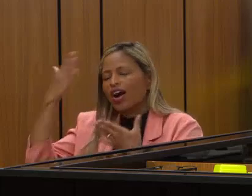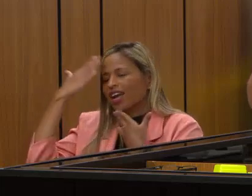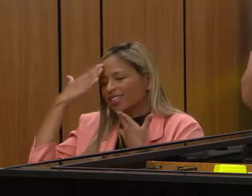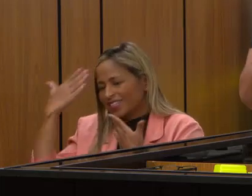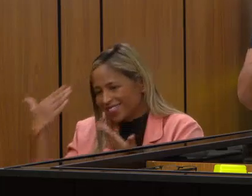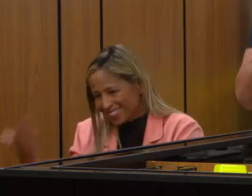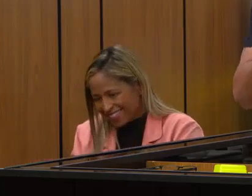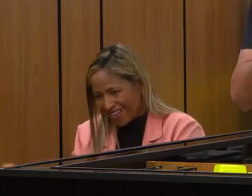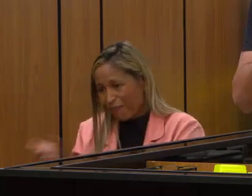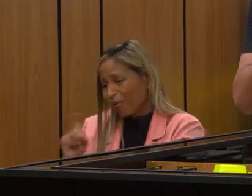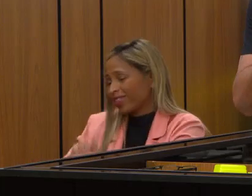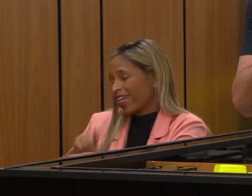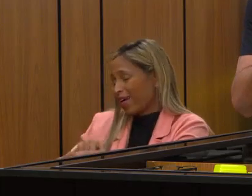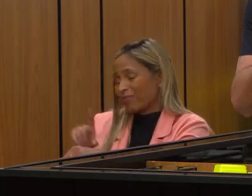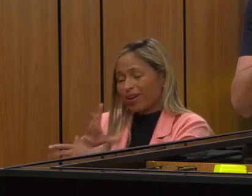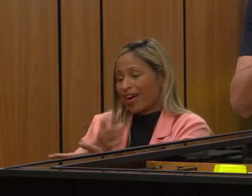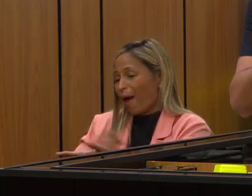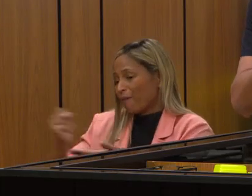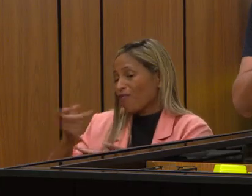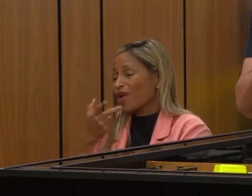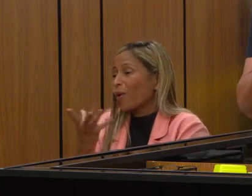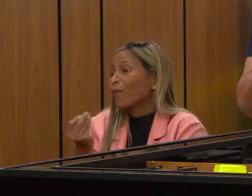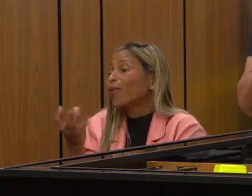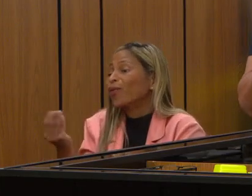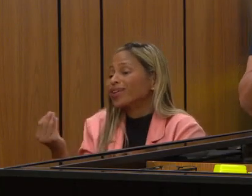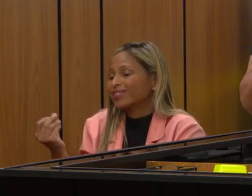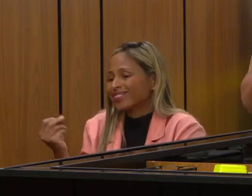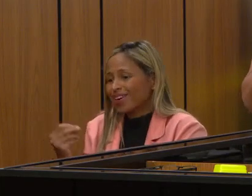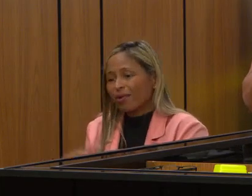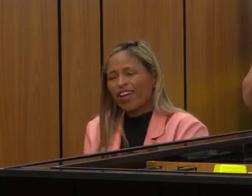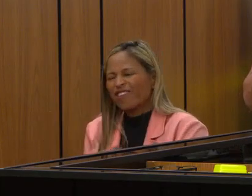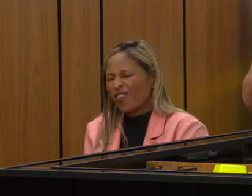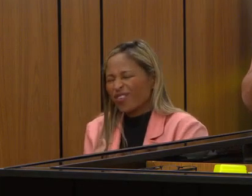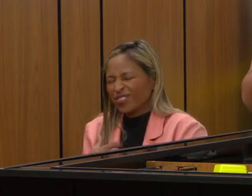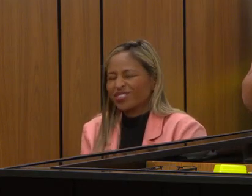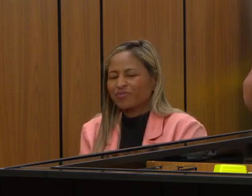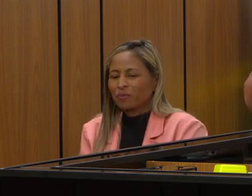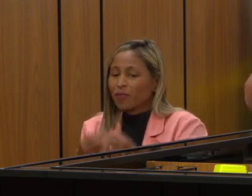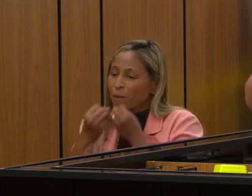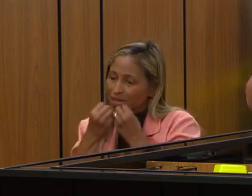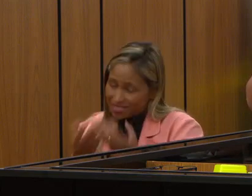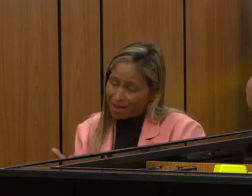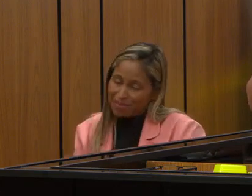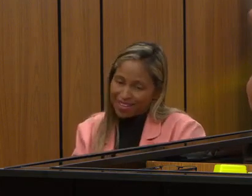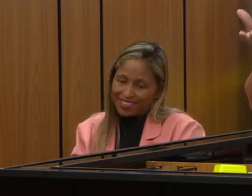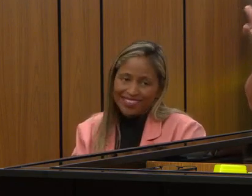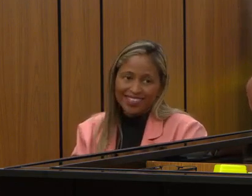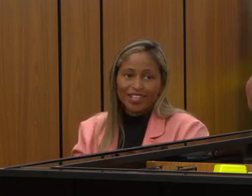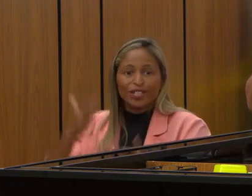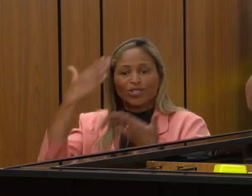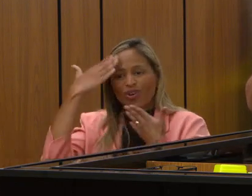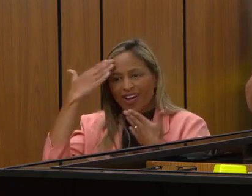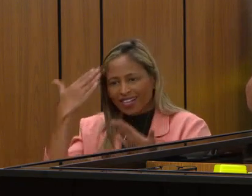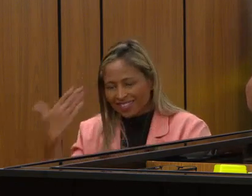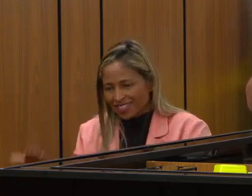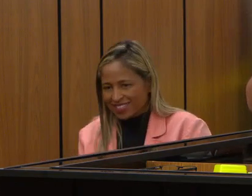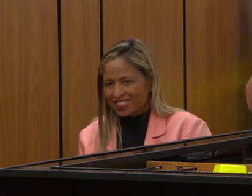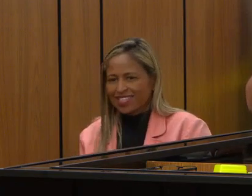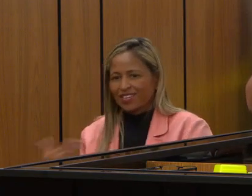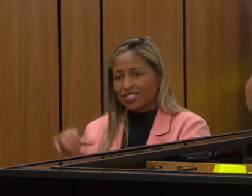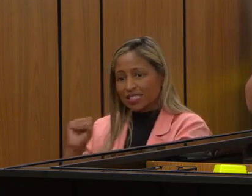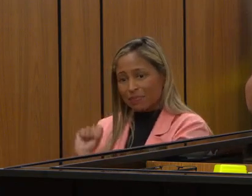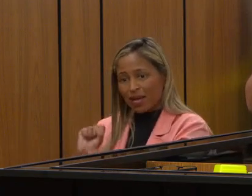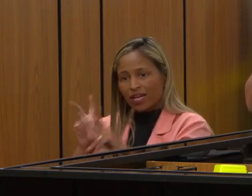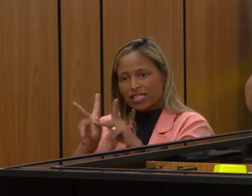meu tempo acabou nem falei demais mas tá bom gente é isso aí eu só tenho agradecer e eu espero que